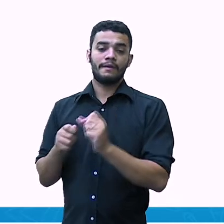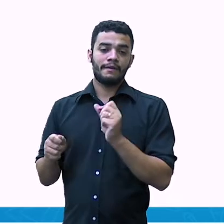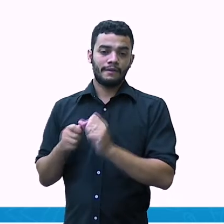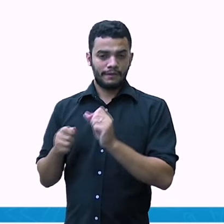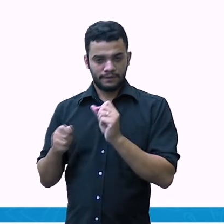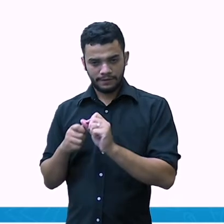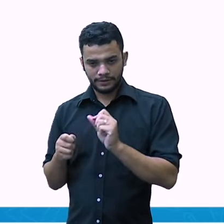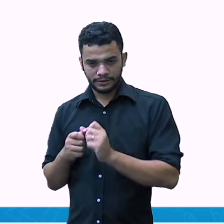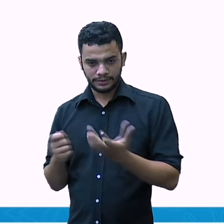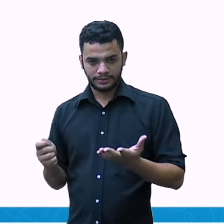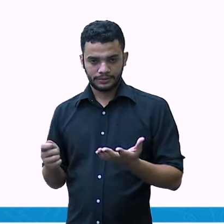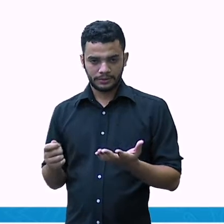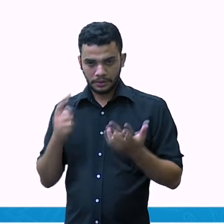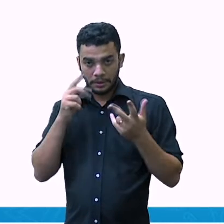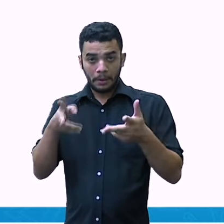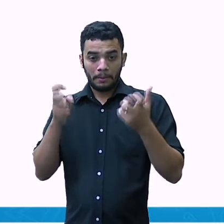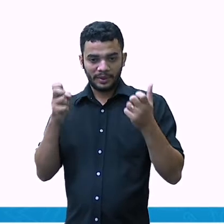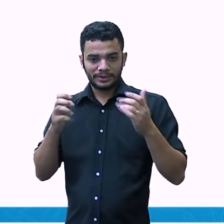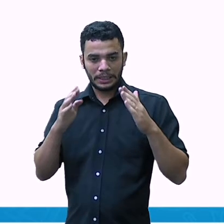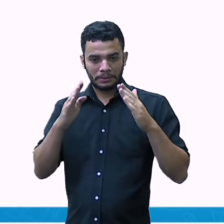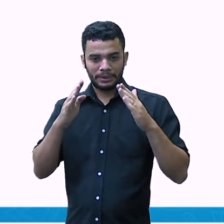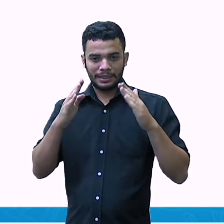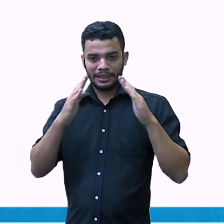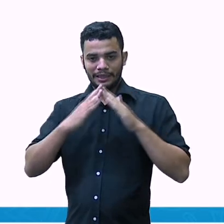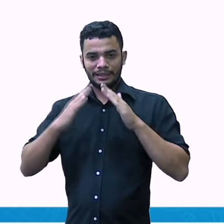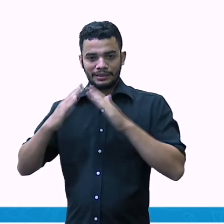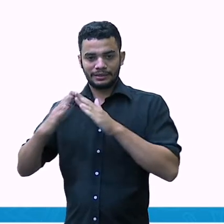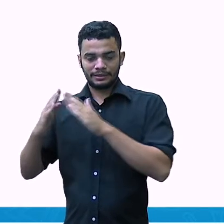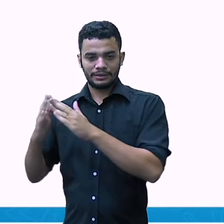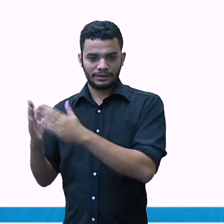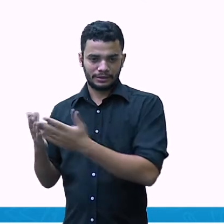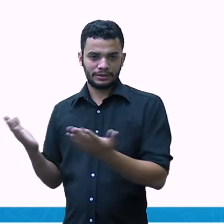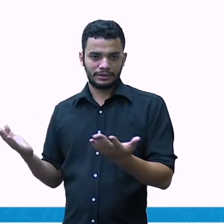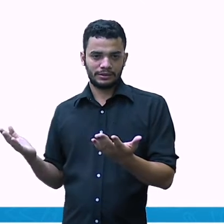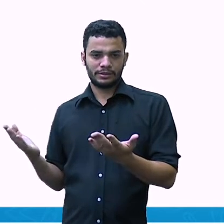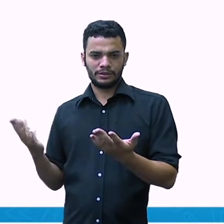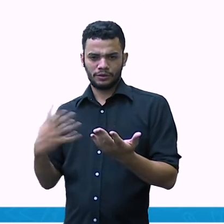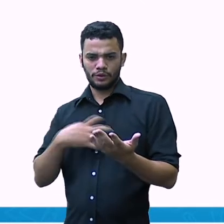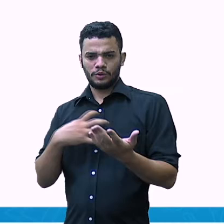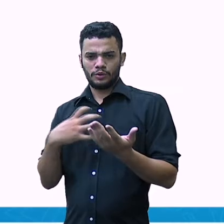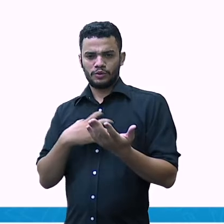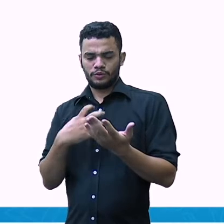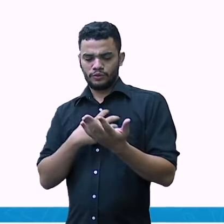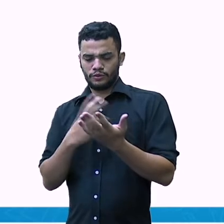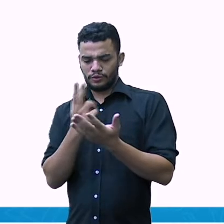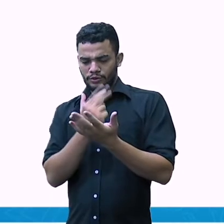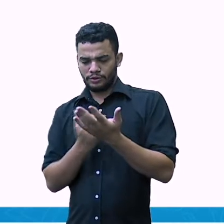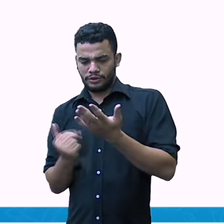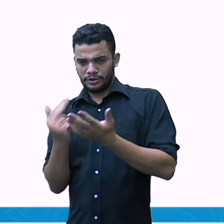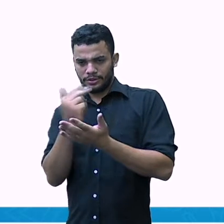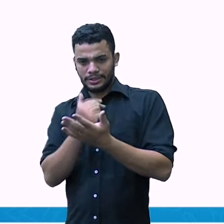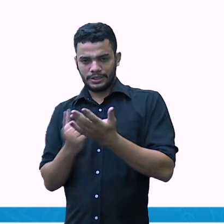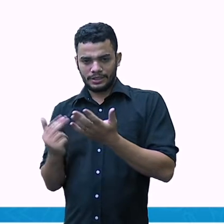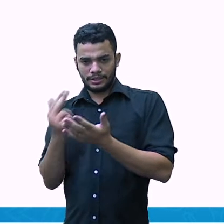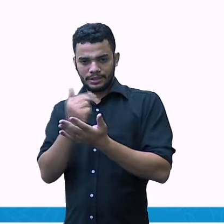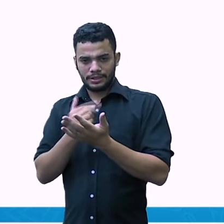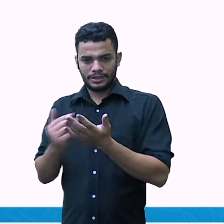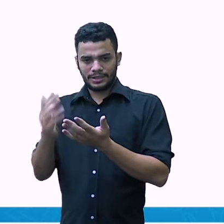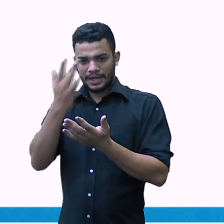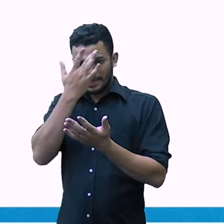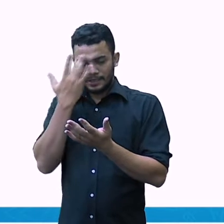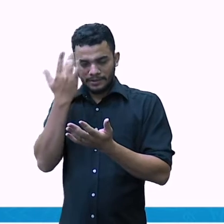interferência artística ocorrida na periferia de uma cidade mexicana, em que o objetivo foi estimular a integração